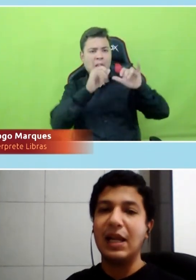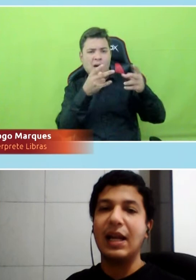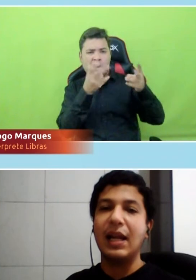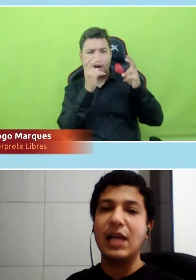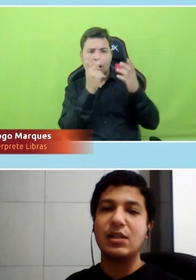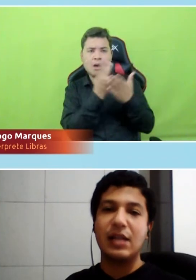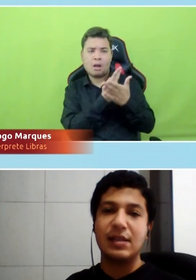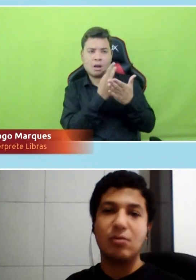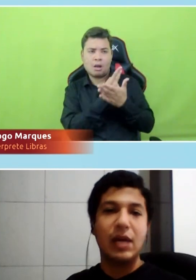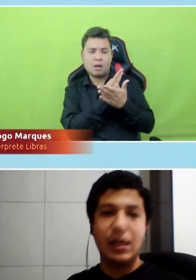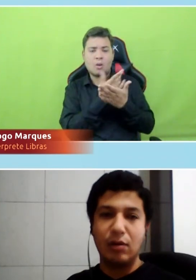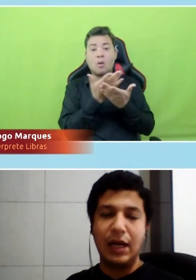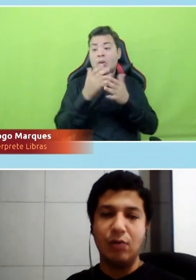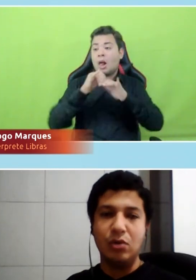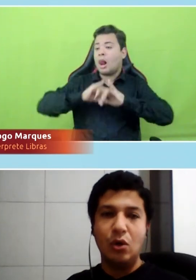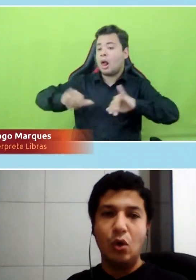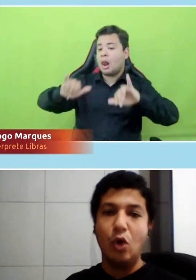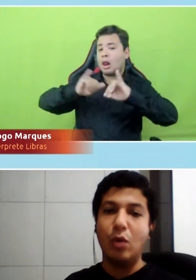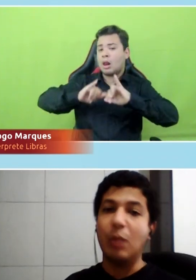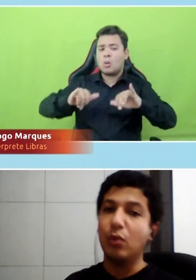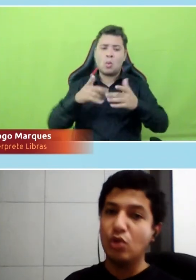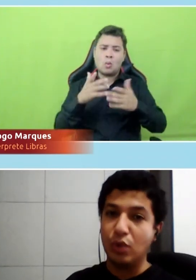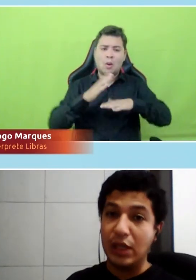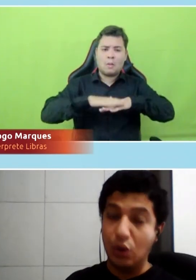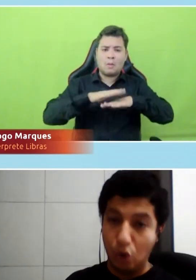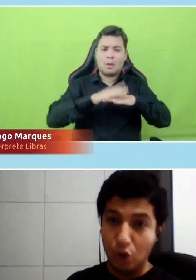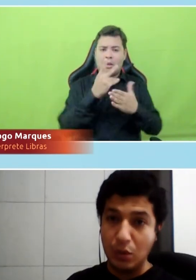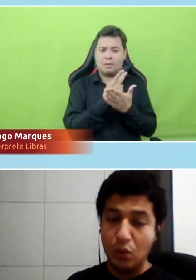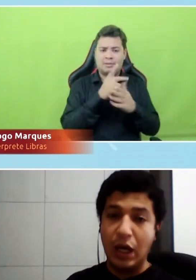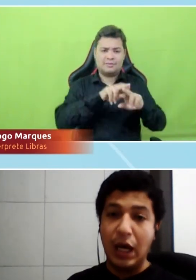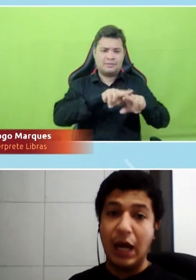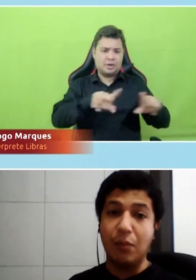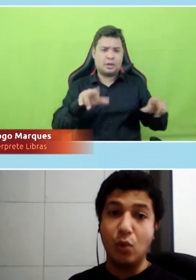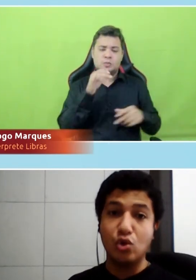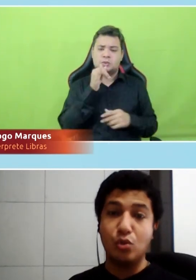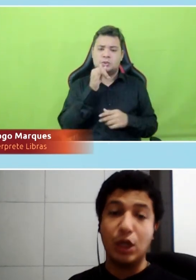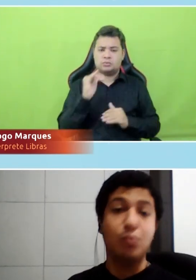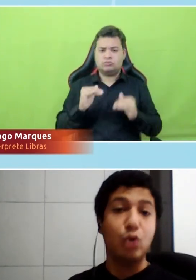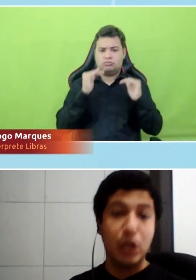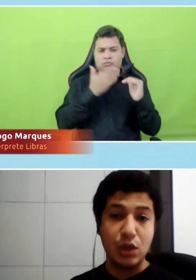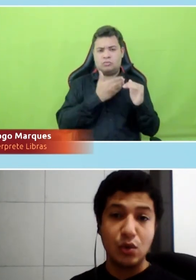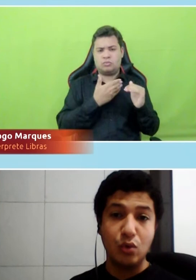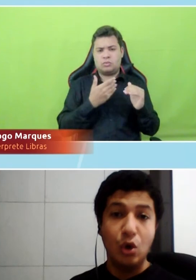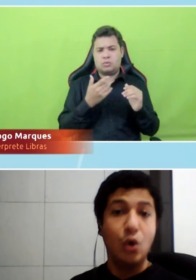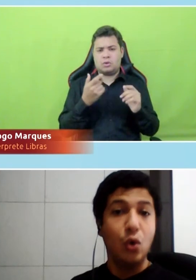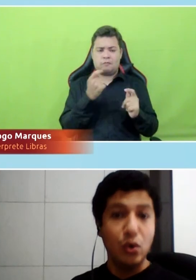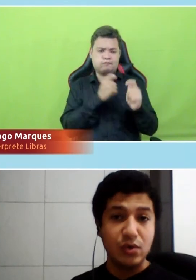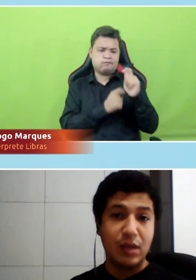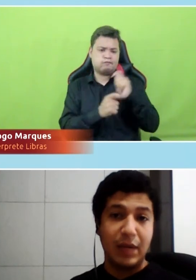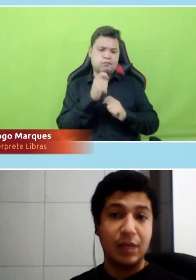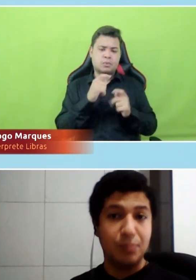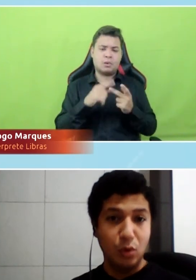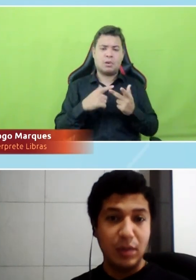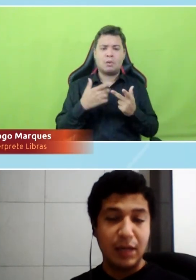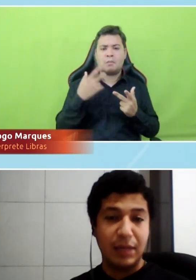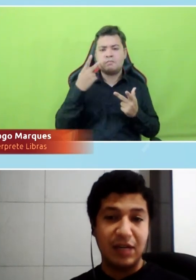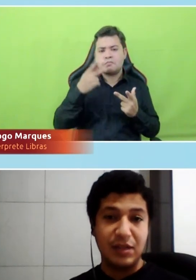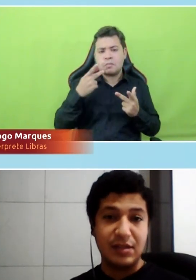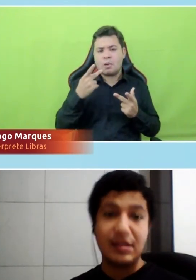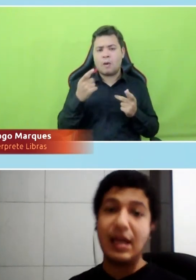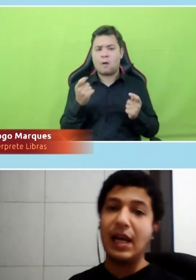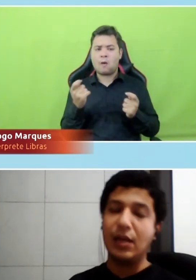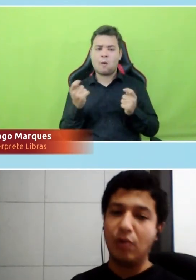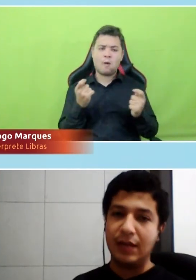pela legislação eleitoral, como abuso de poder econômico, abuso de poder político, uso da máquina pública para